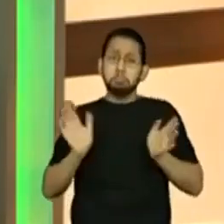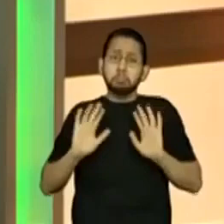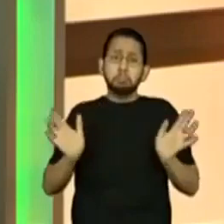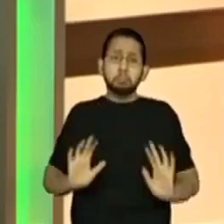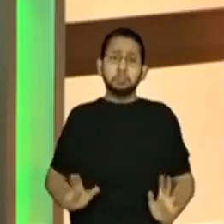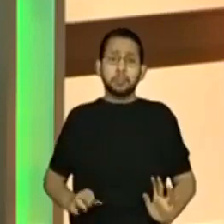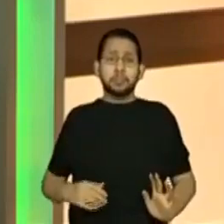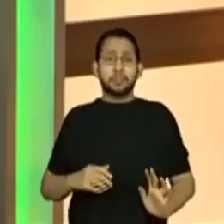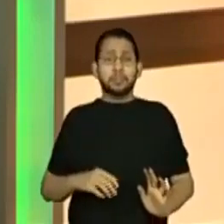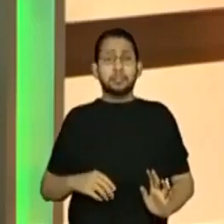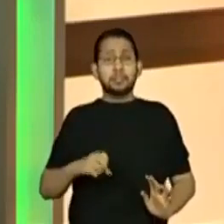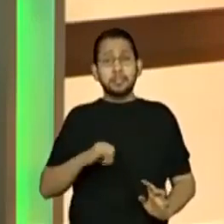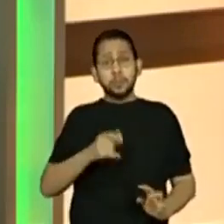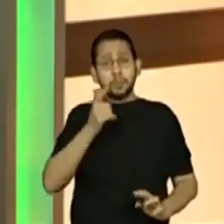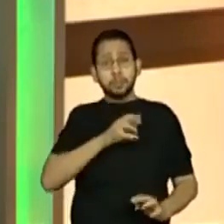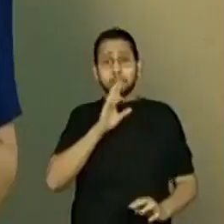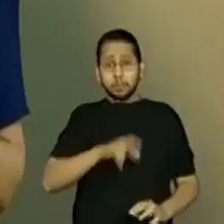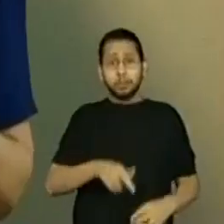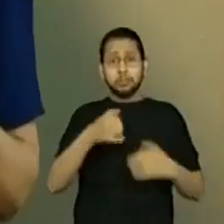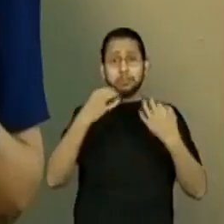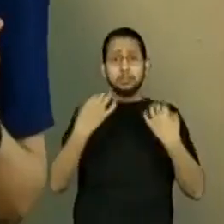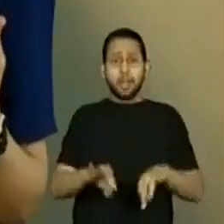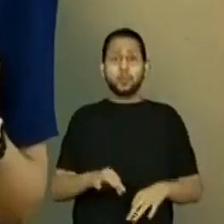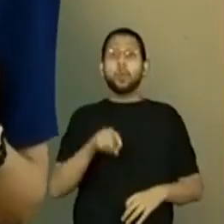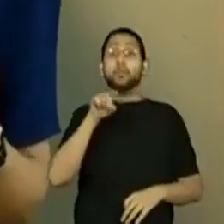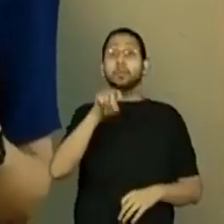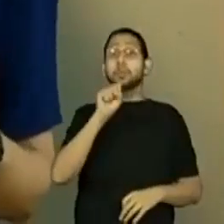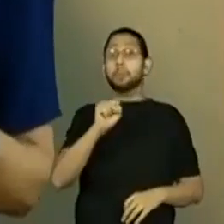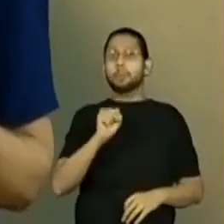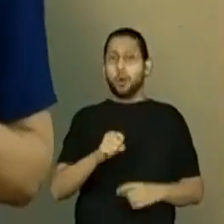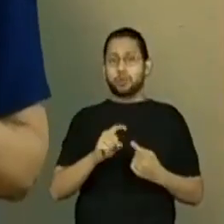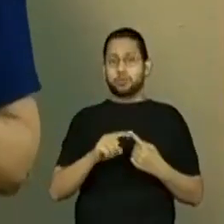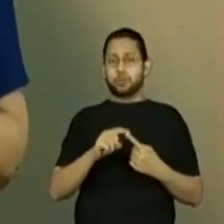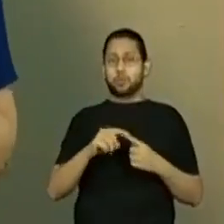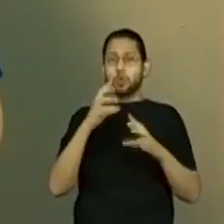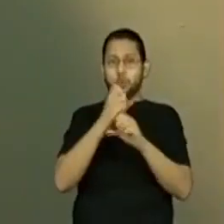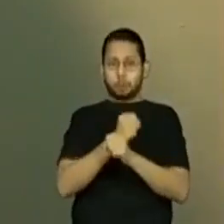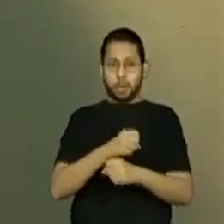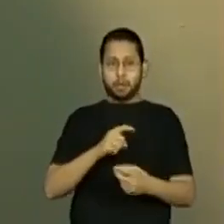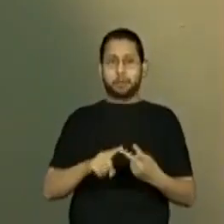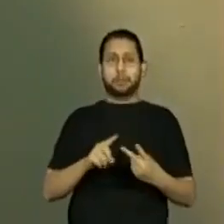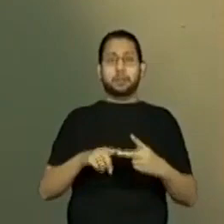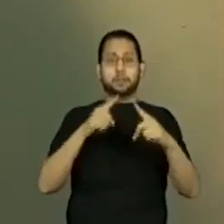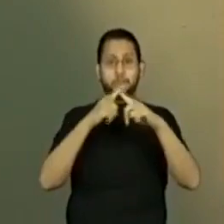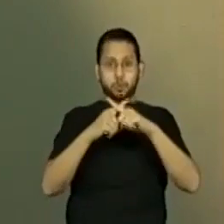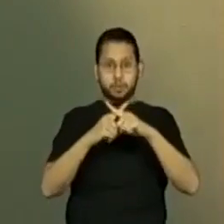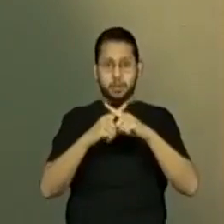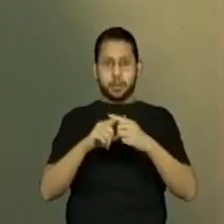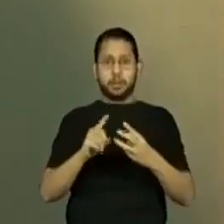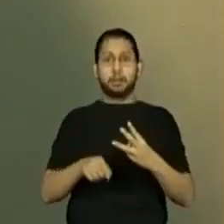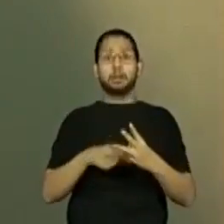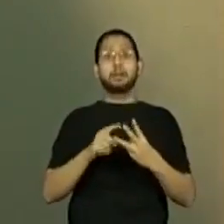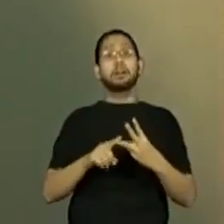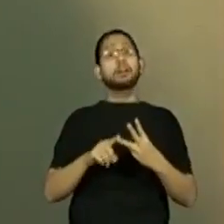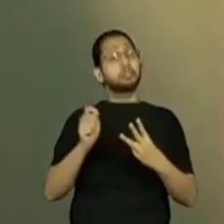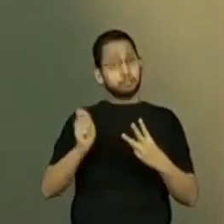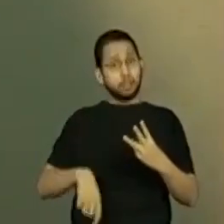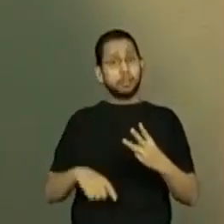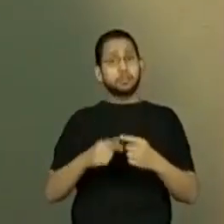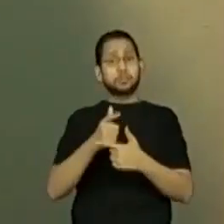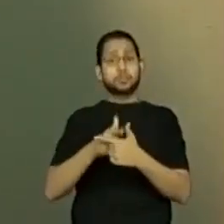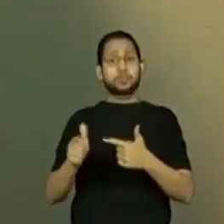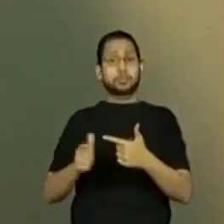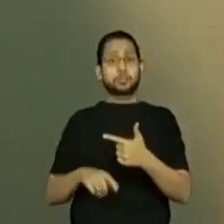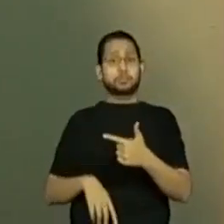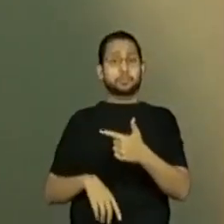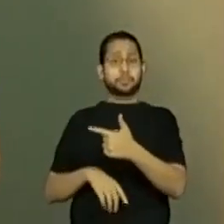Não existe jeito errado. Você pode tanto somar quanto multiplicar e até mesmo dividir.